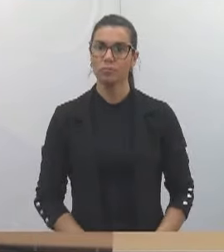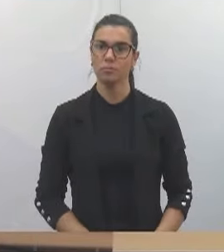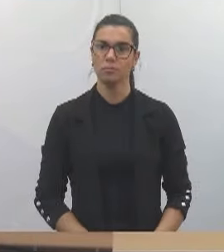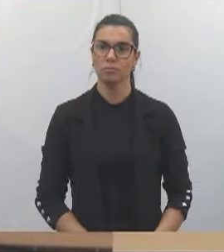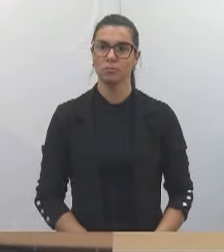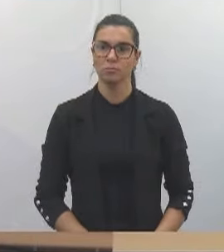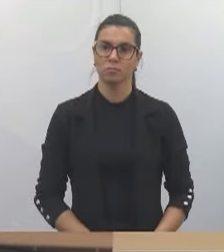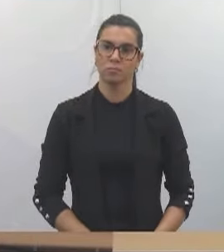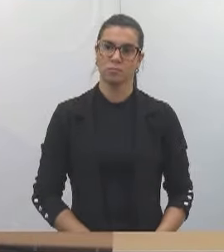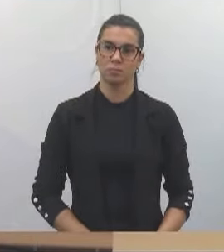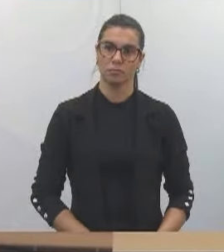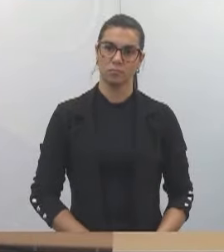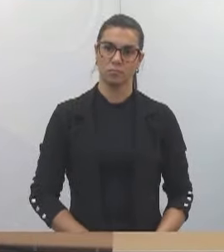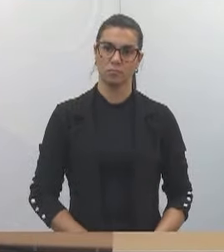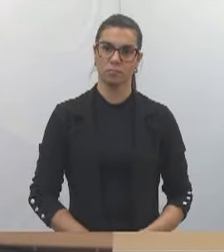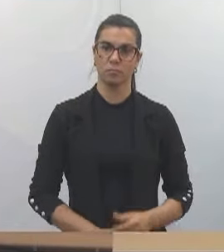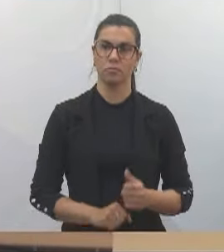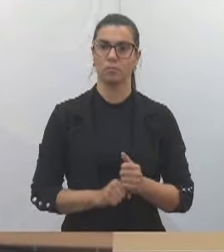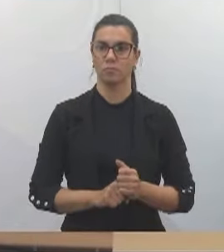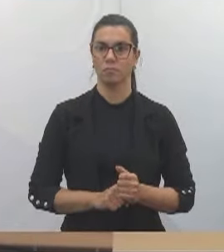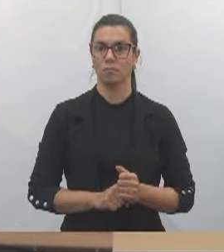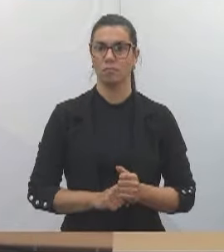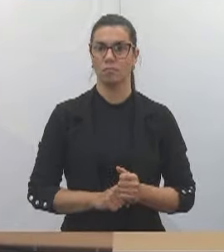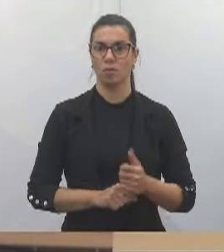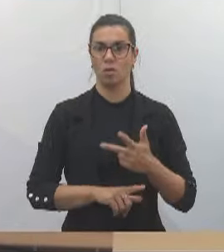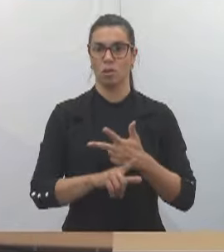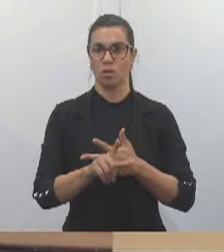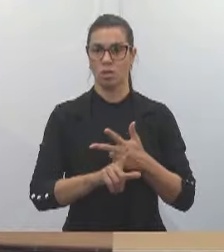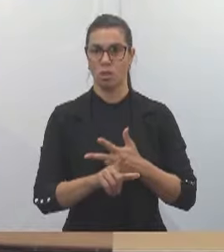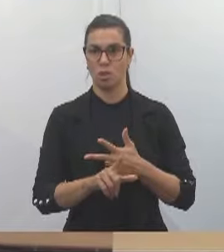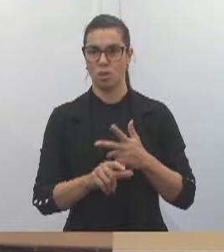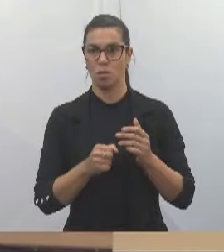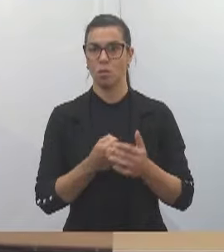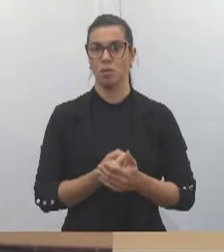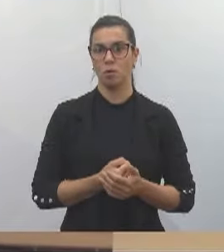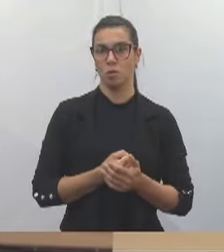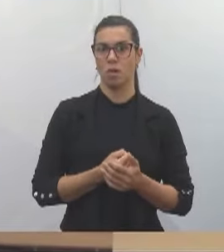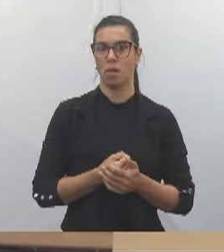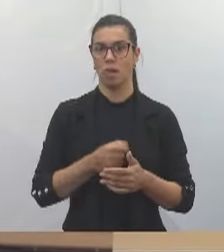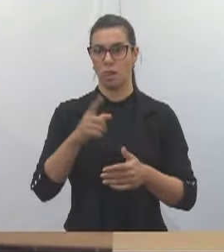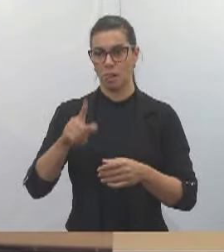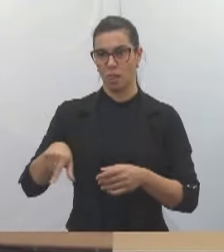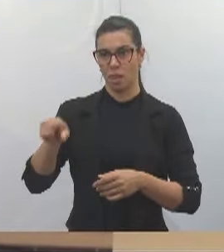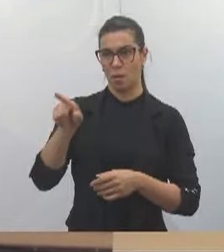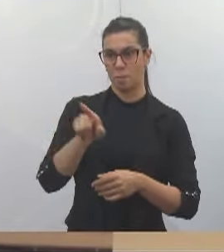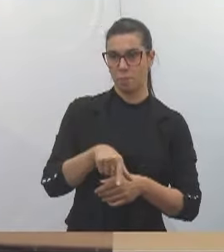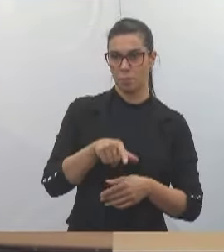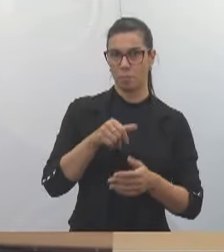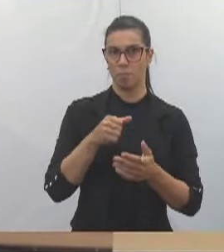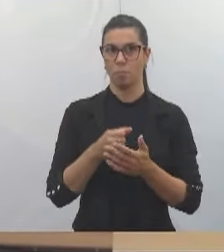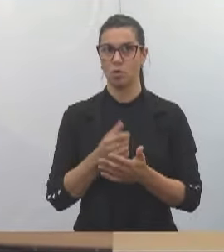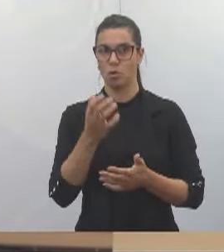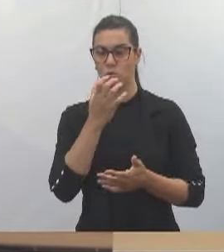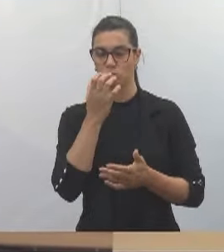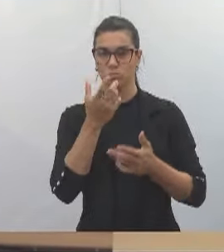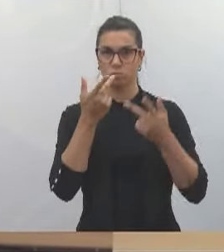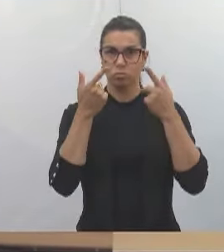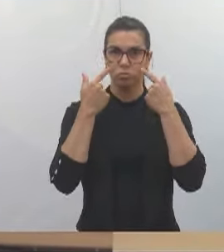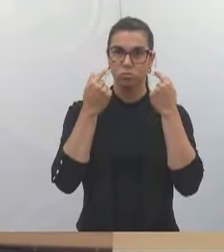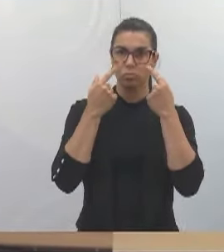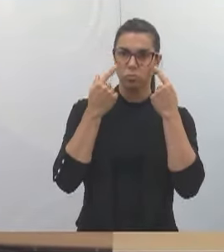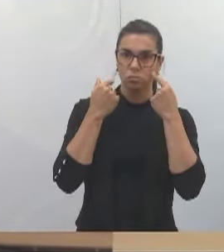seguinte: o legislador proibiu uma conduta manter animais em local sem higiene ou sem espaço,